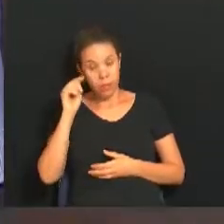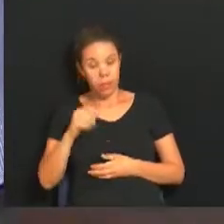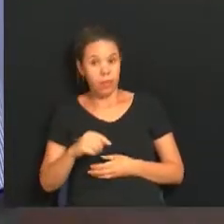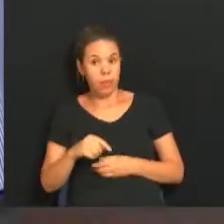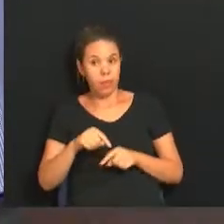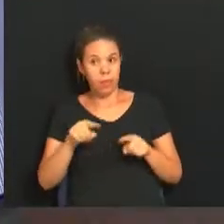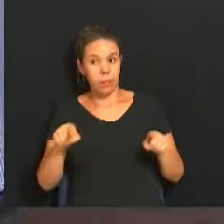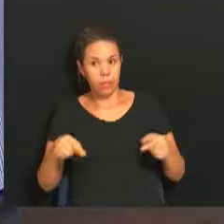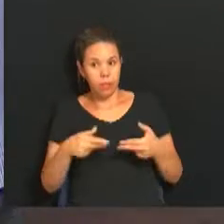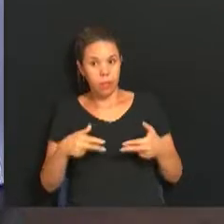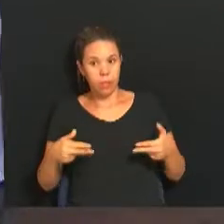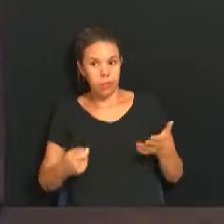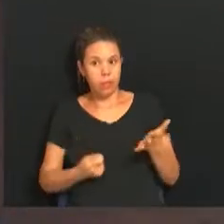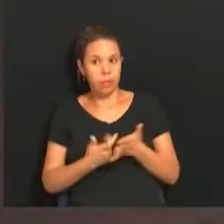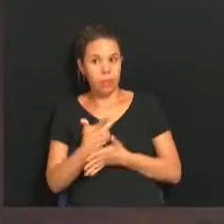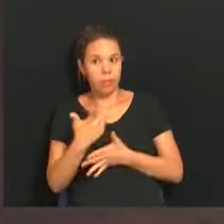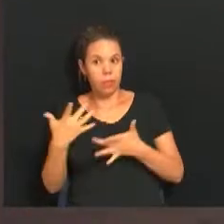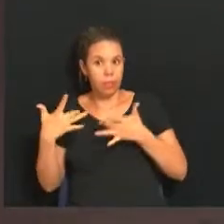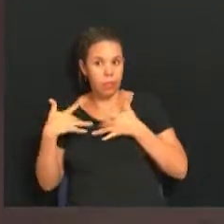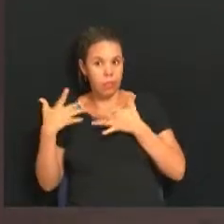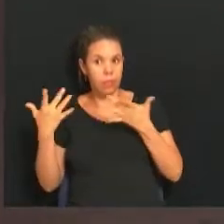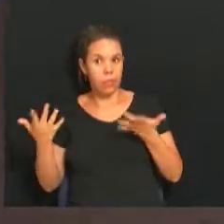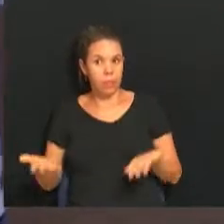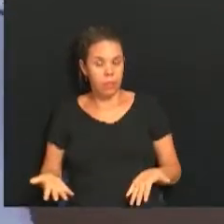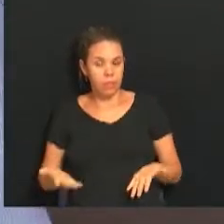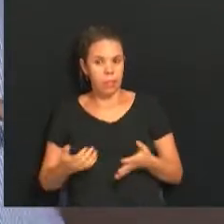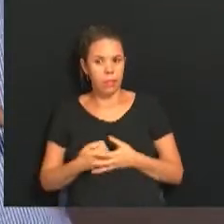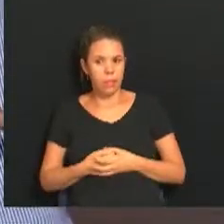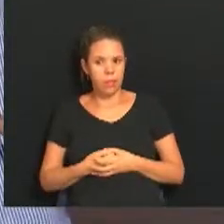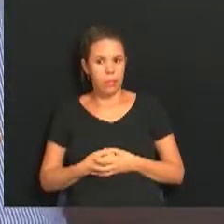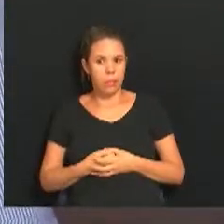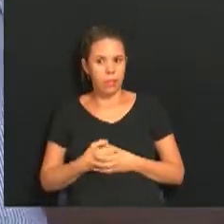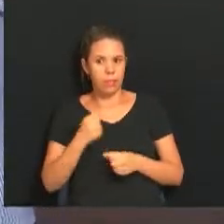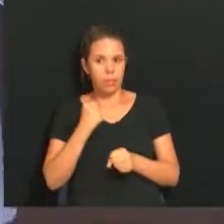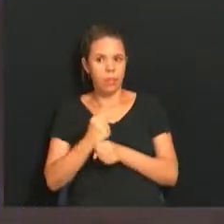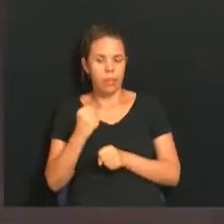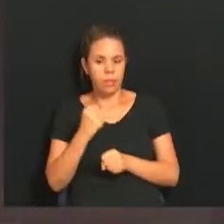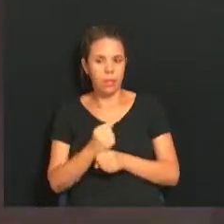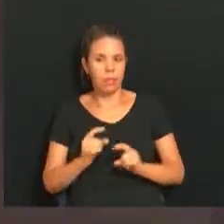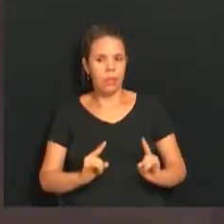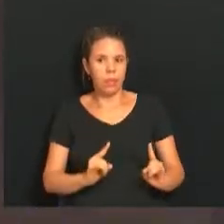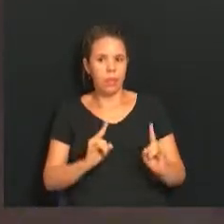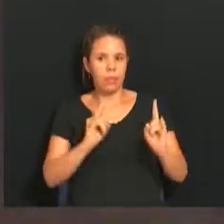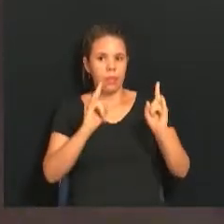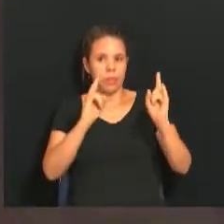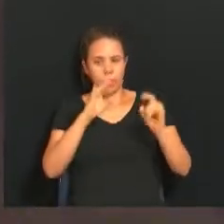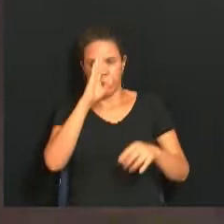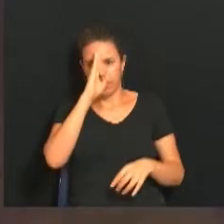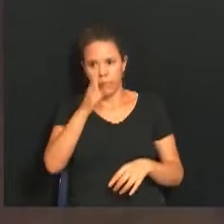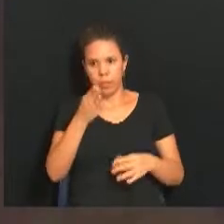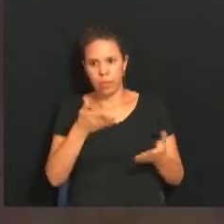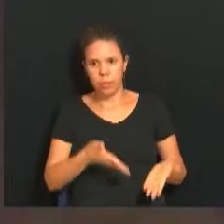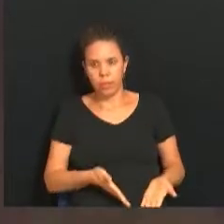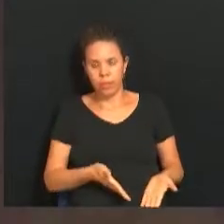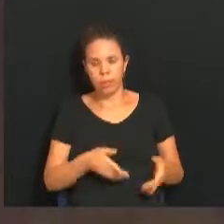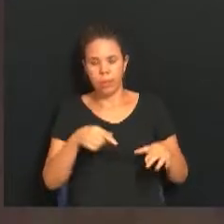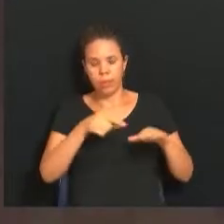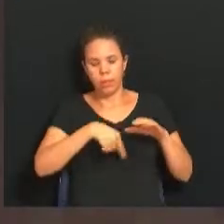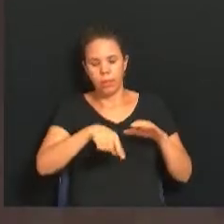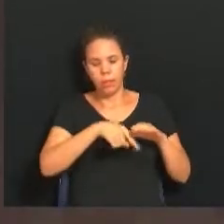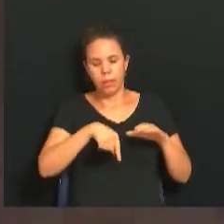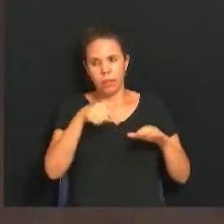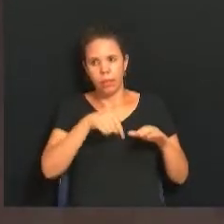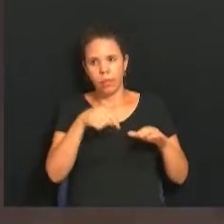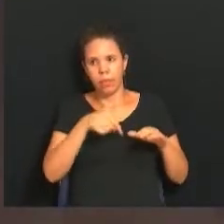terrenos comprado, doado e construído o prédio, principalmente o prédio, a parte de baixo,